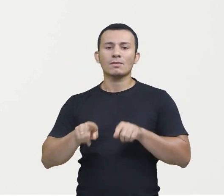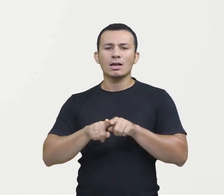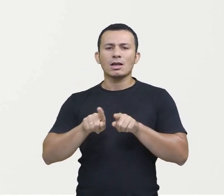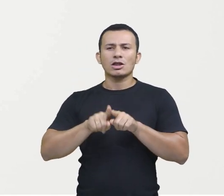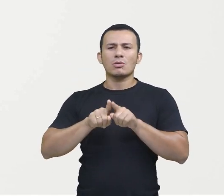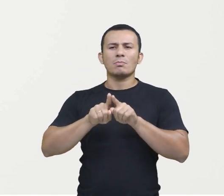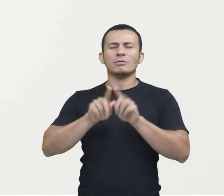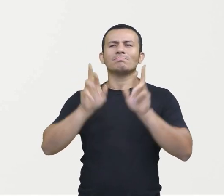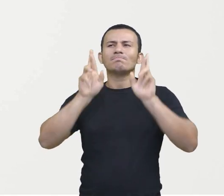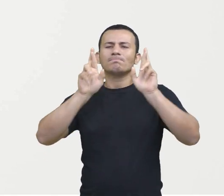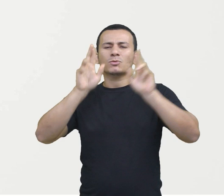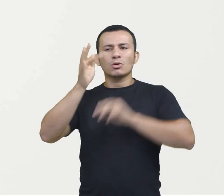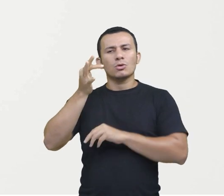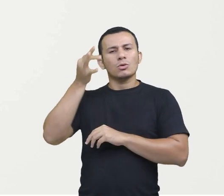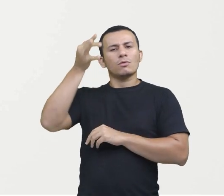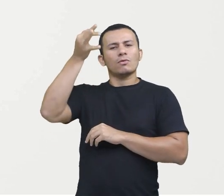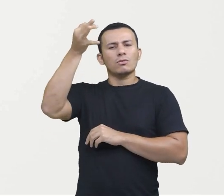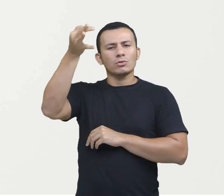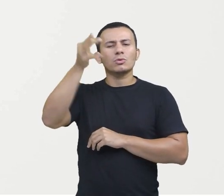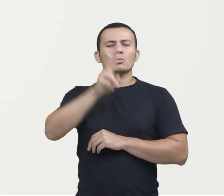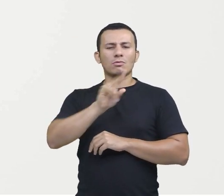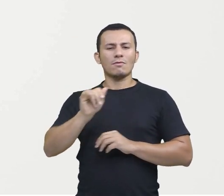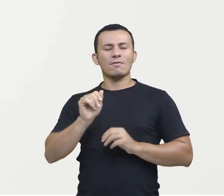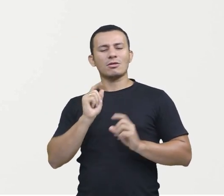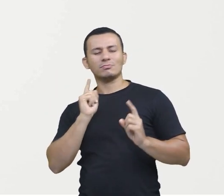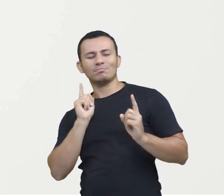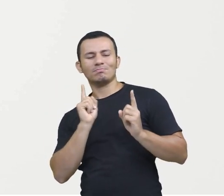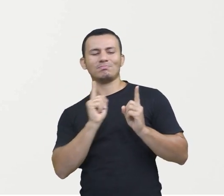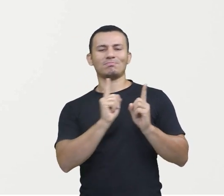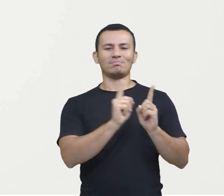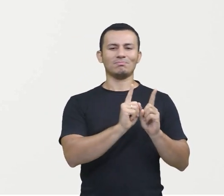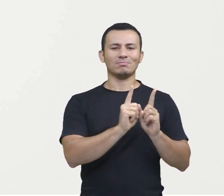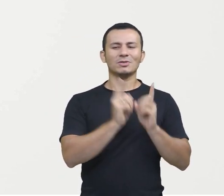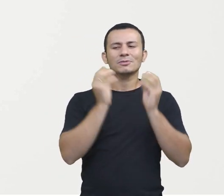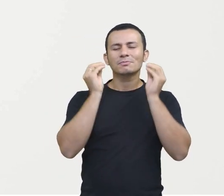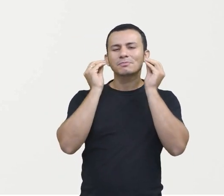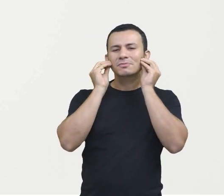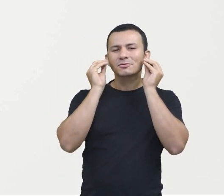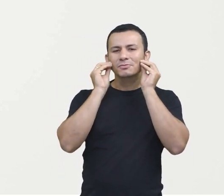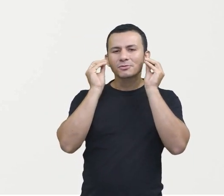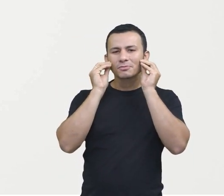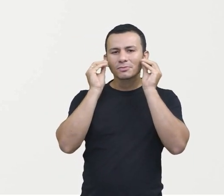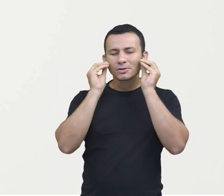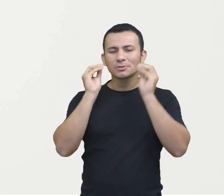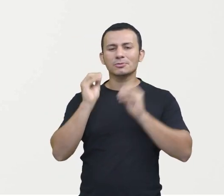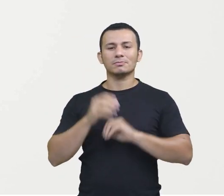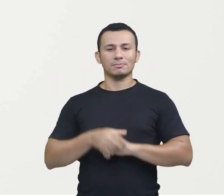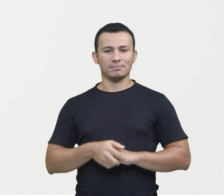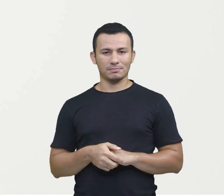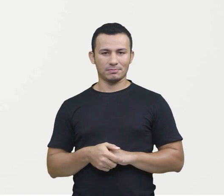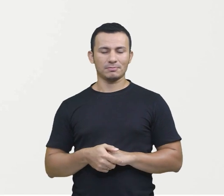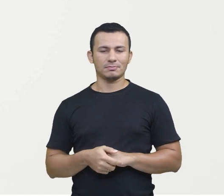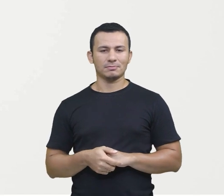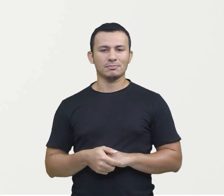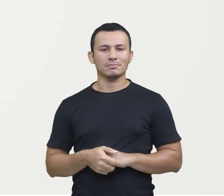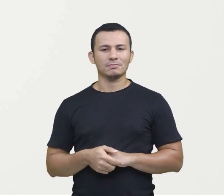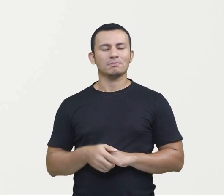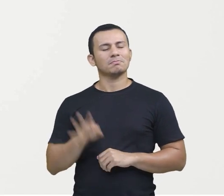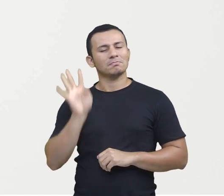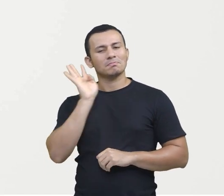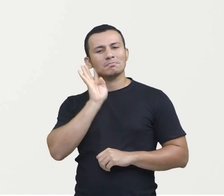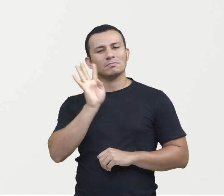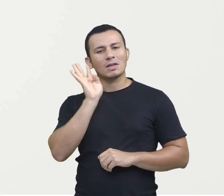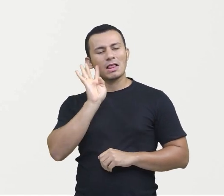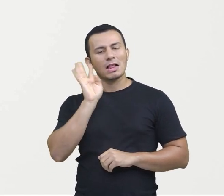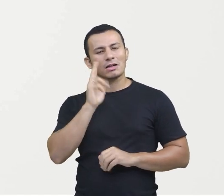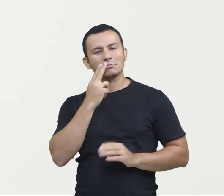em breve vamos nos encontrar. Beijo, Andrezinha. Olha que